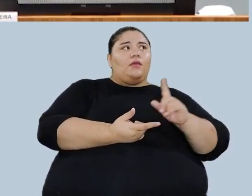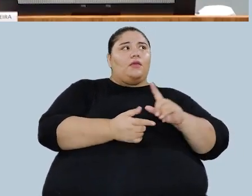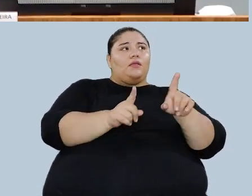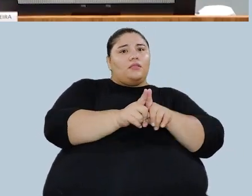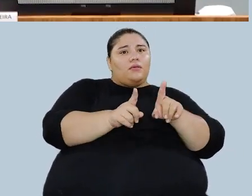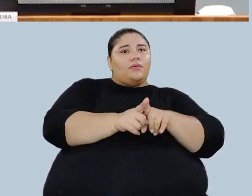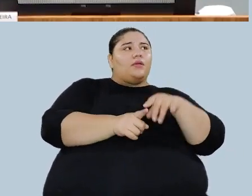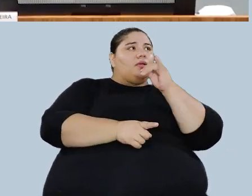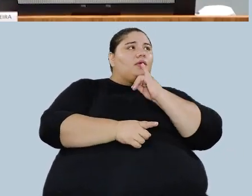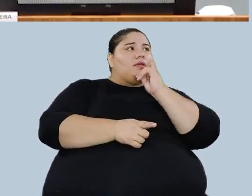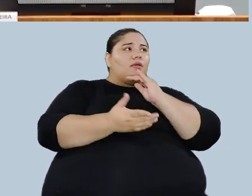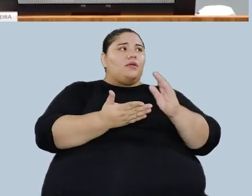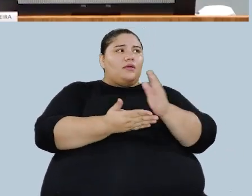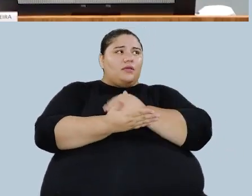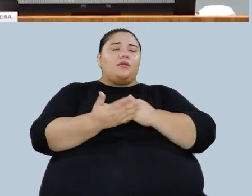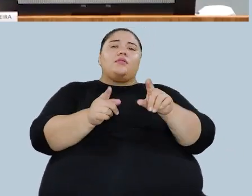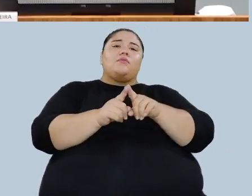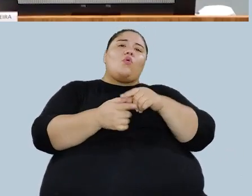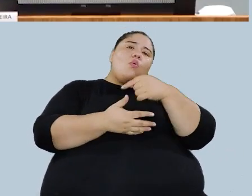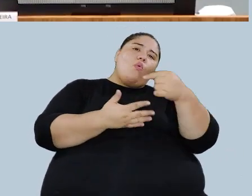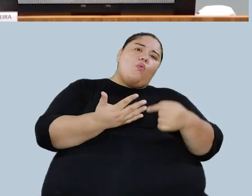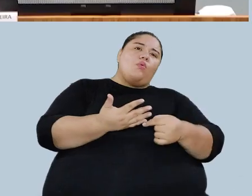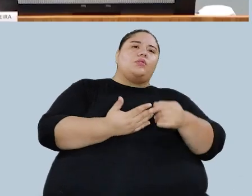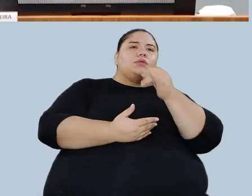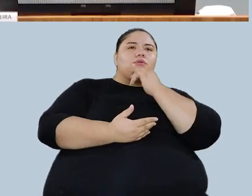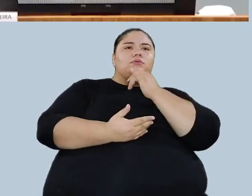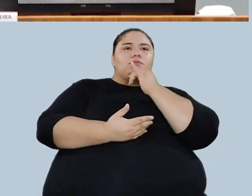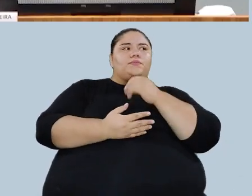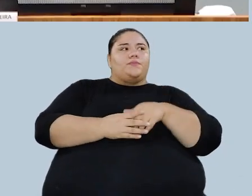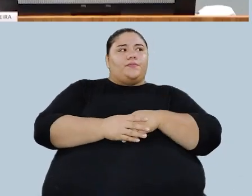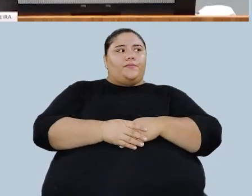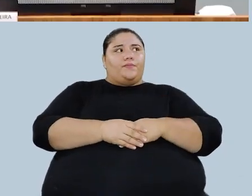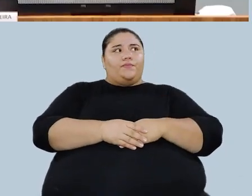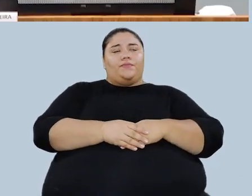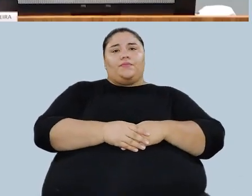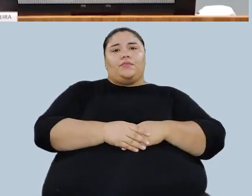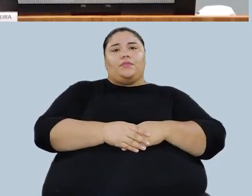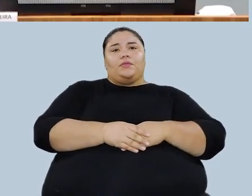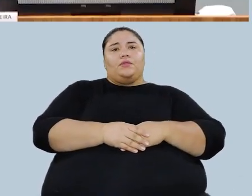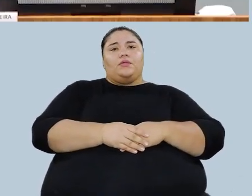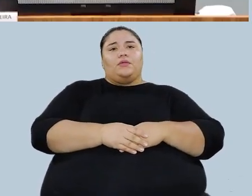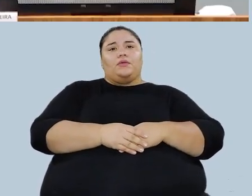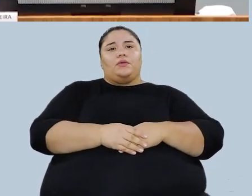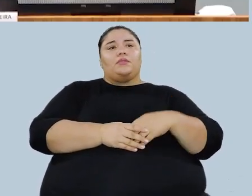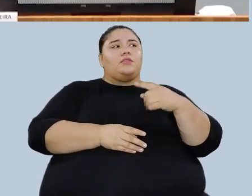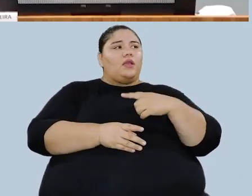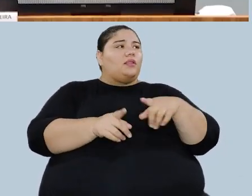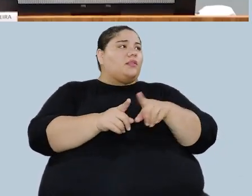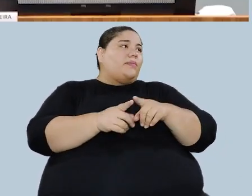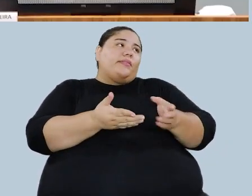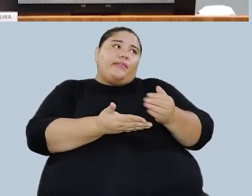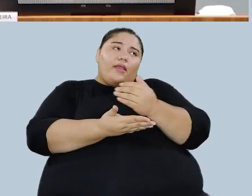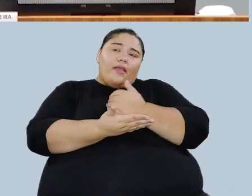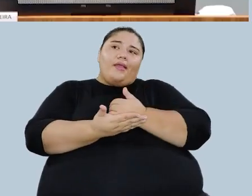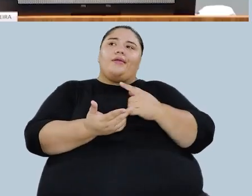líquido de base financeira, né, e outras questões. Temos uma série de dados, e aí tem um